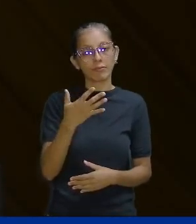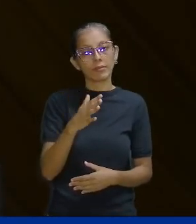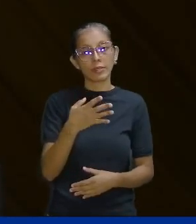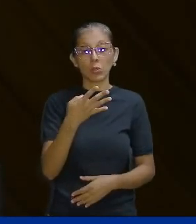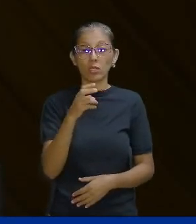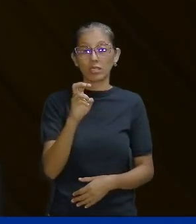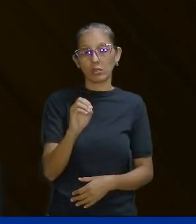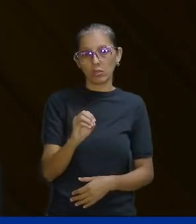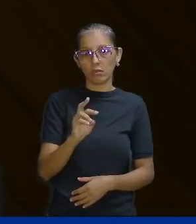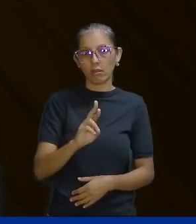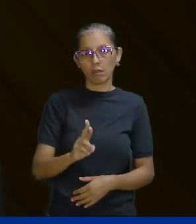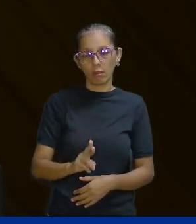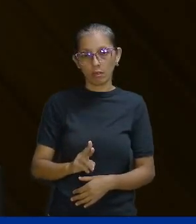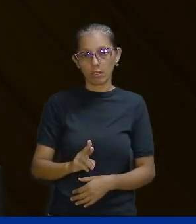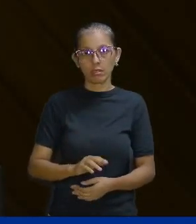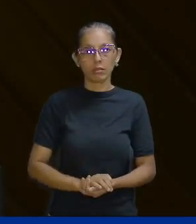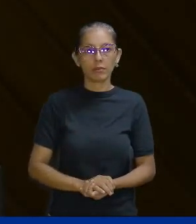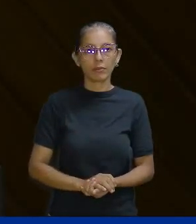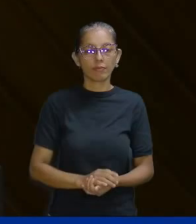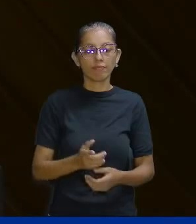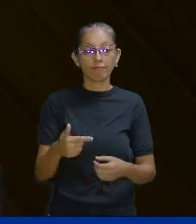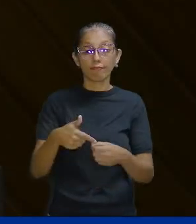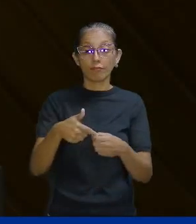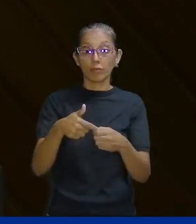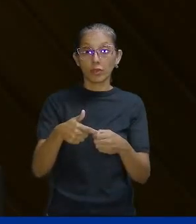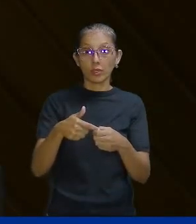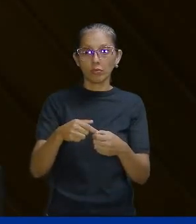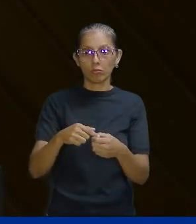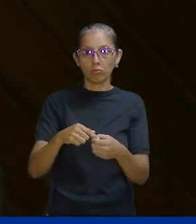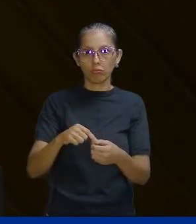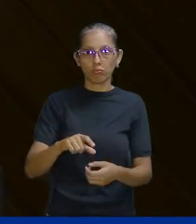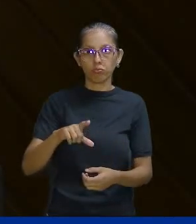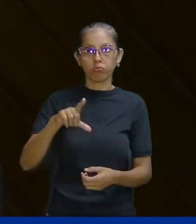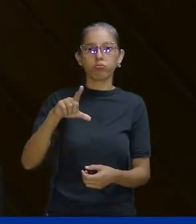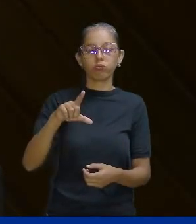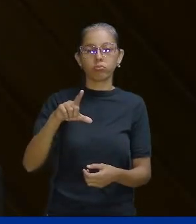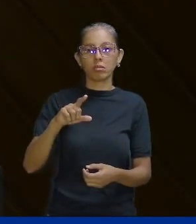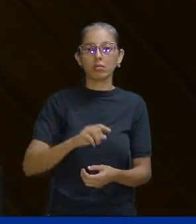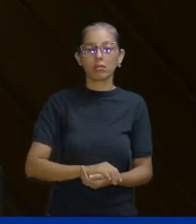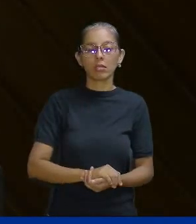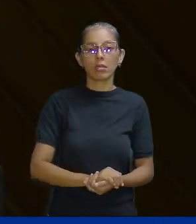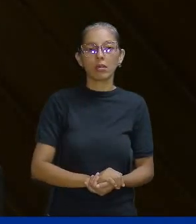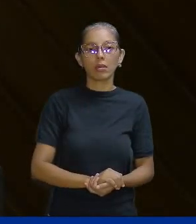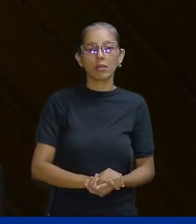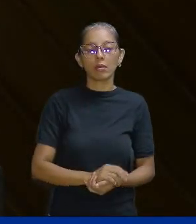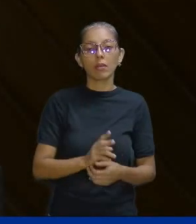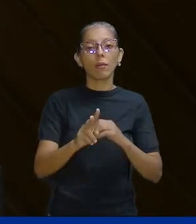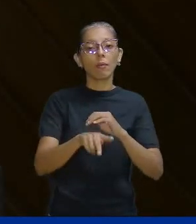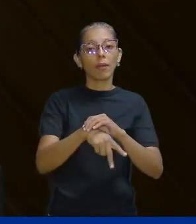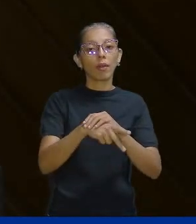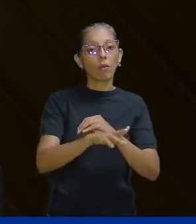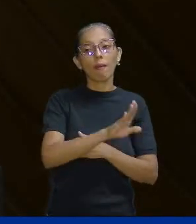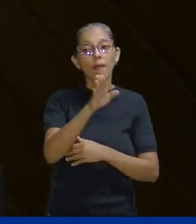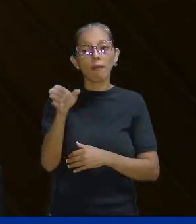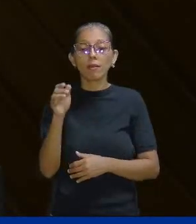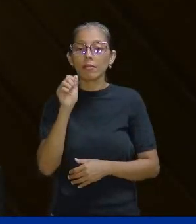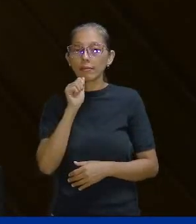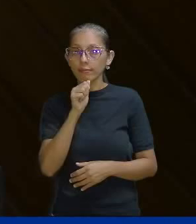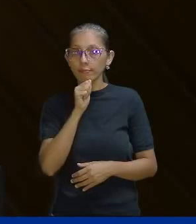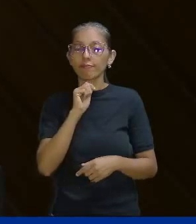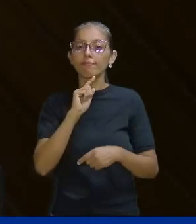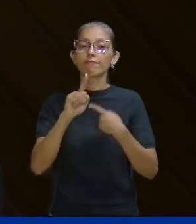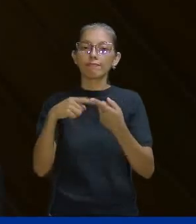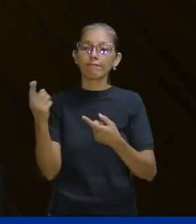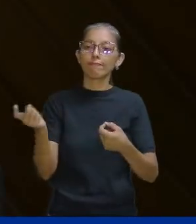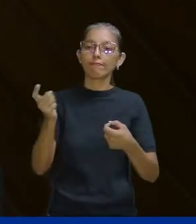litro. De um tanque para vir, um tanque para voltar, porque você tem 3 horas e meia